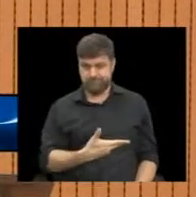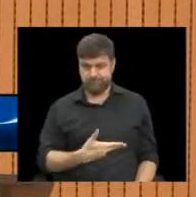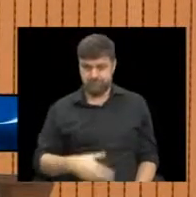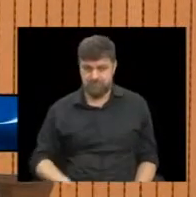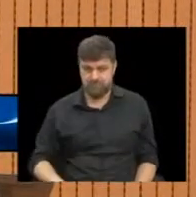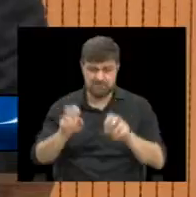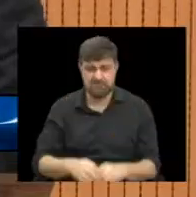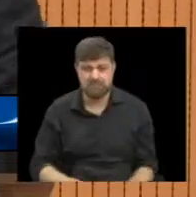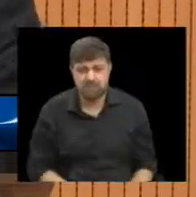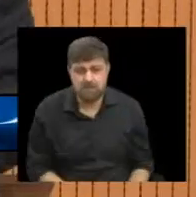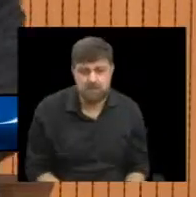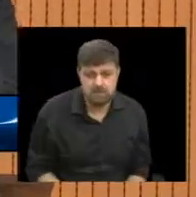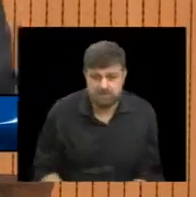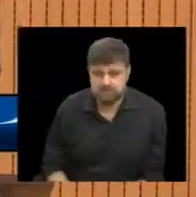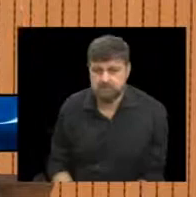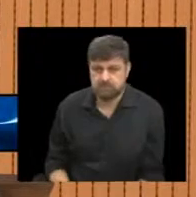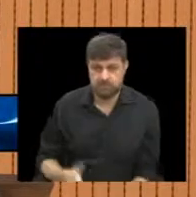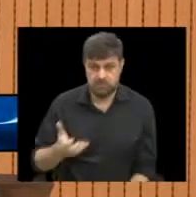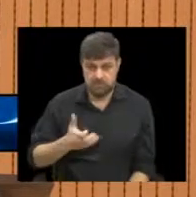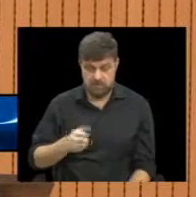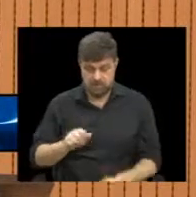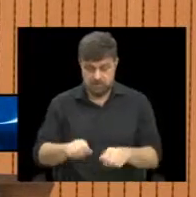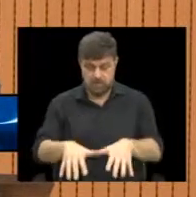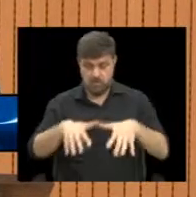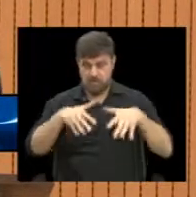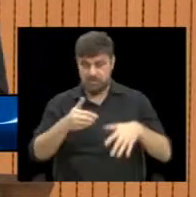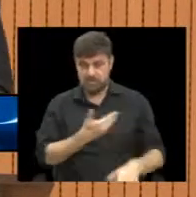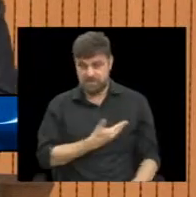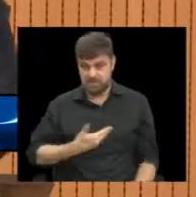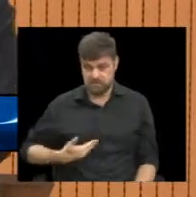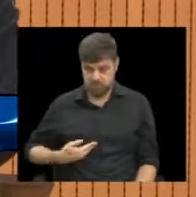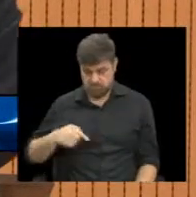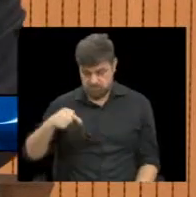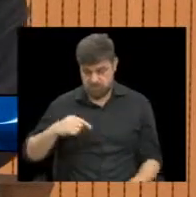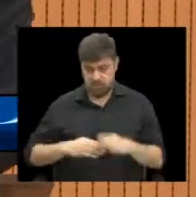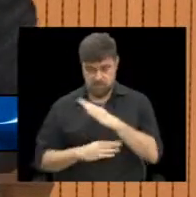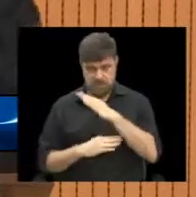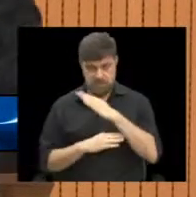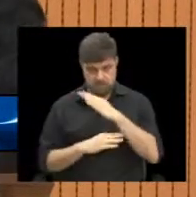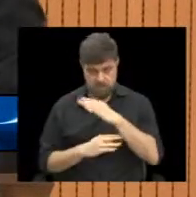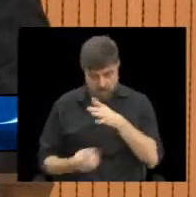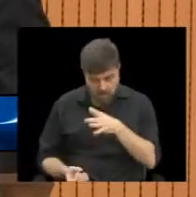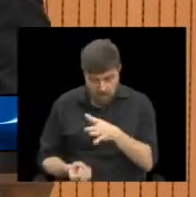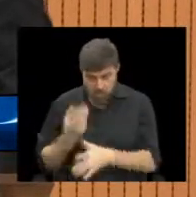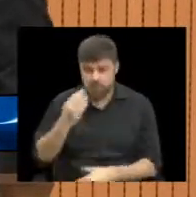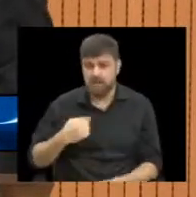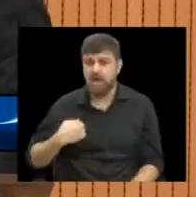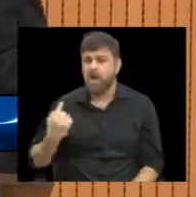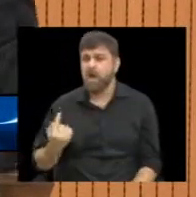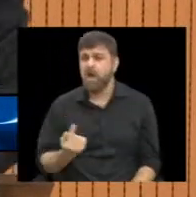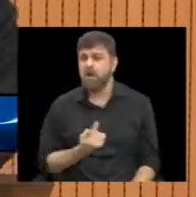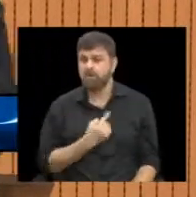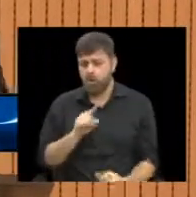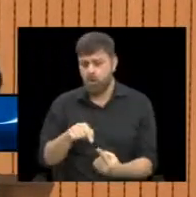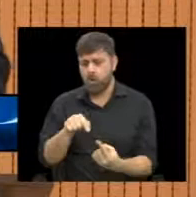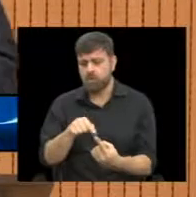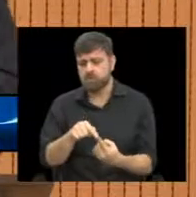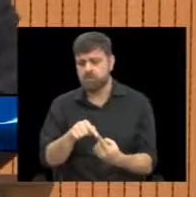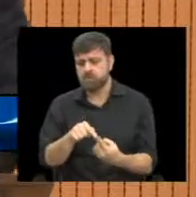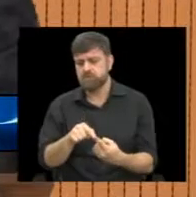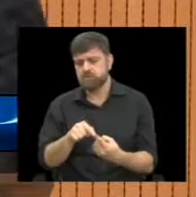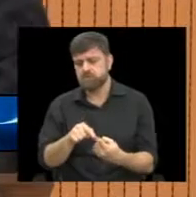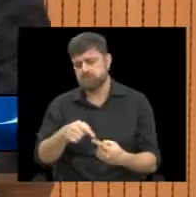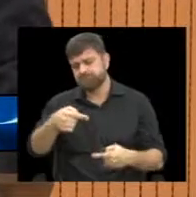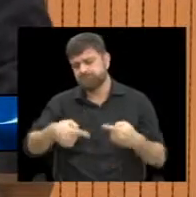Considerando essa questão, eu vou chamar um debate público aqui nessa casa, né, para que a gente possa discutir essa